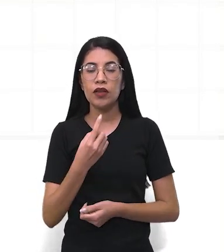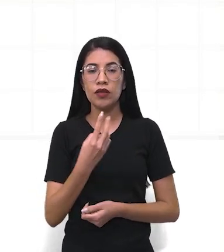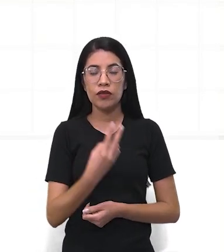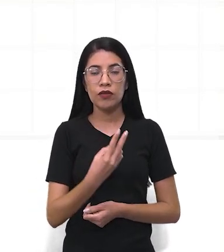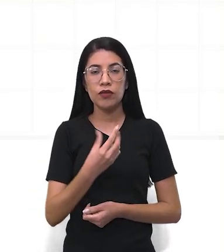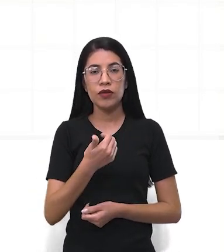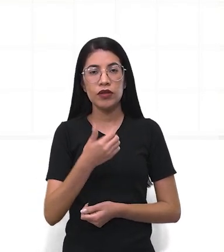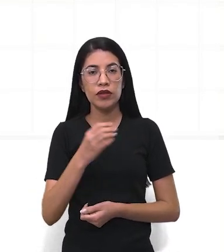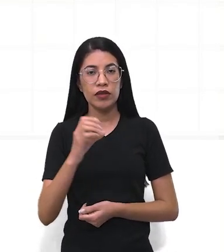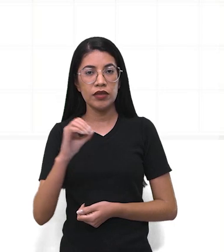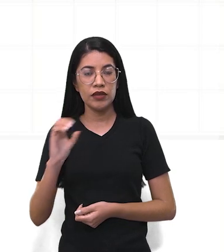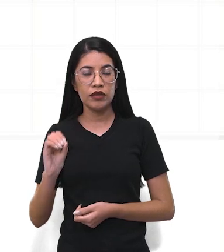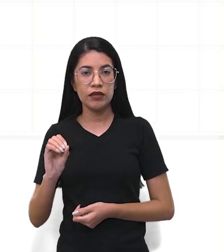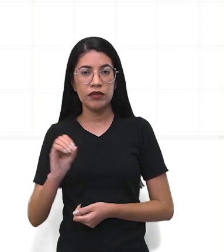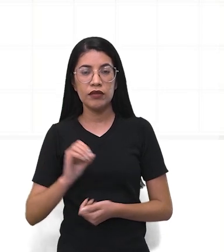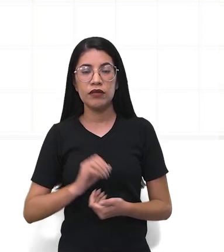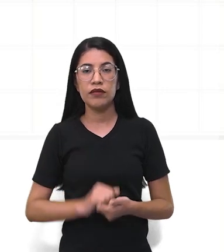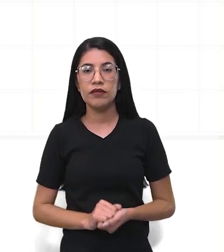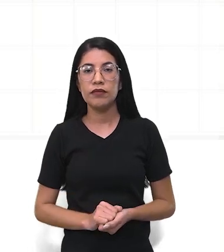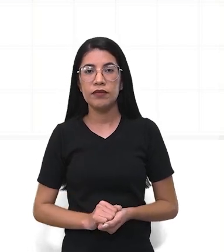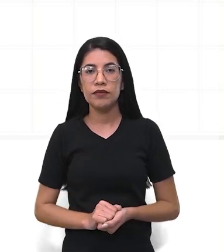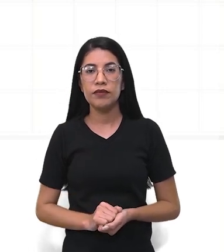2.100,